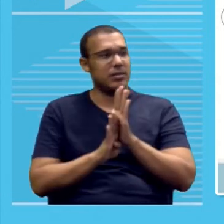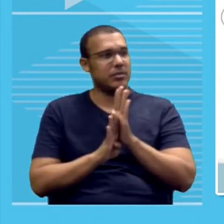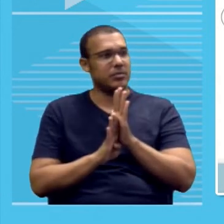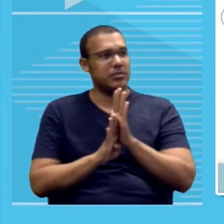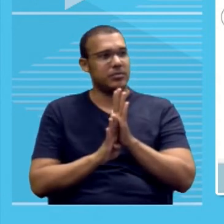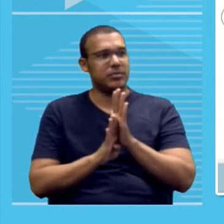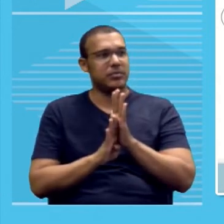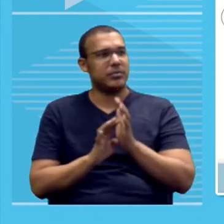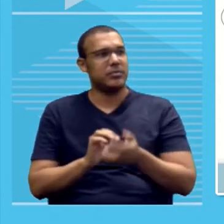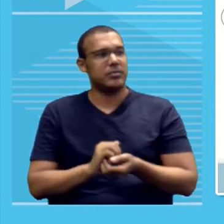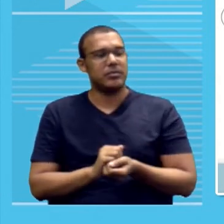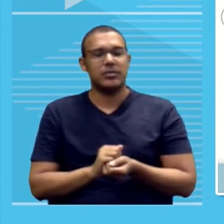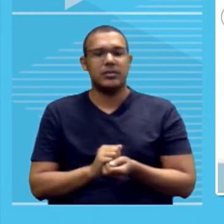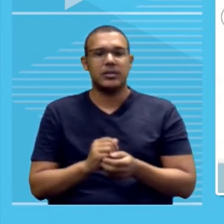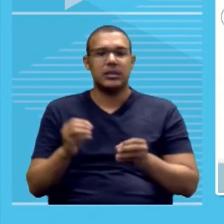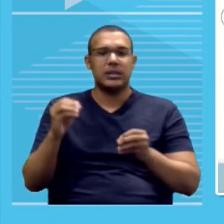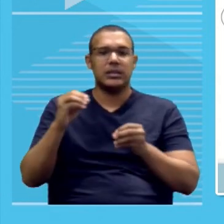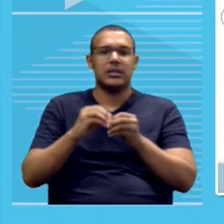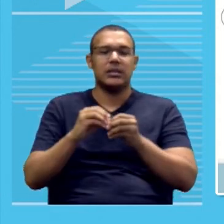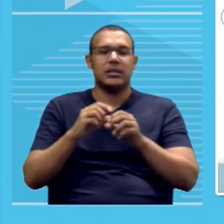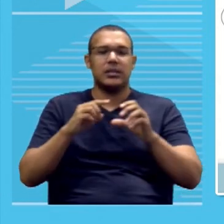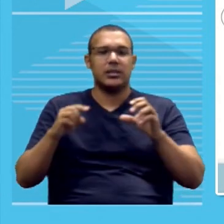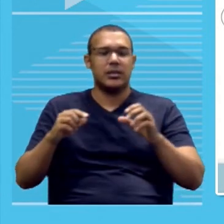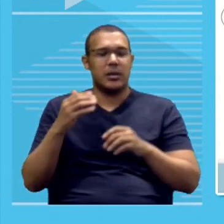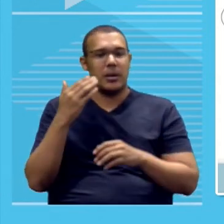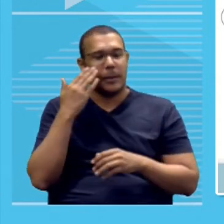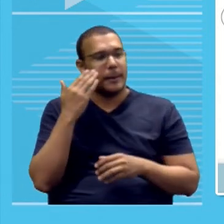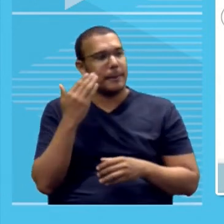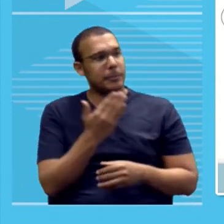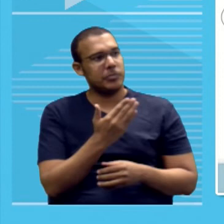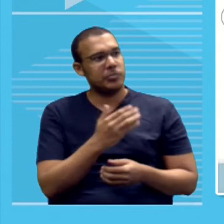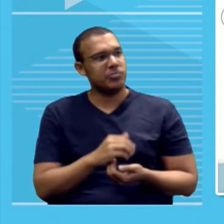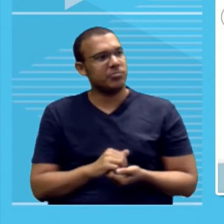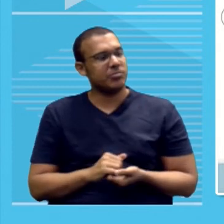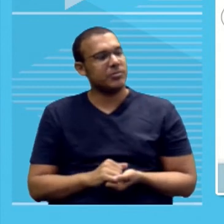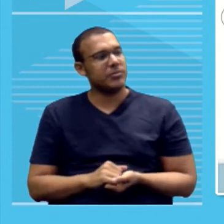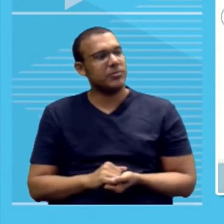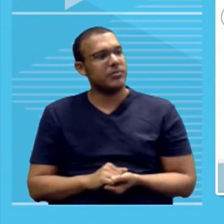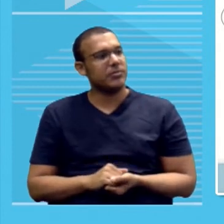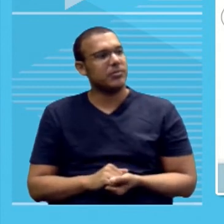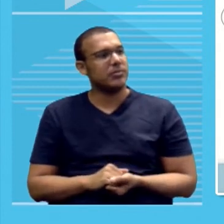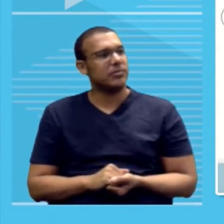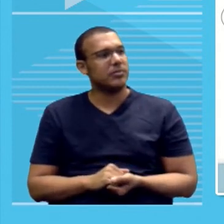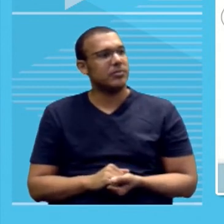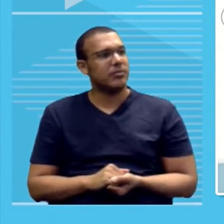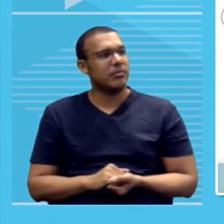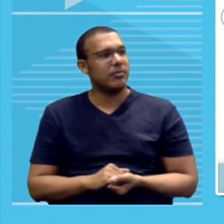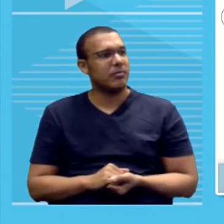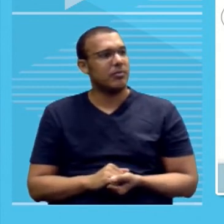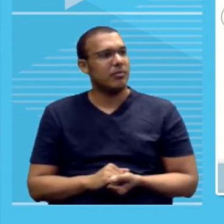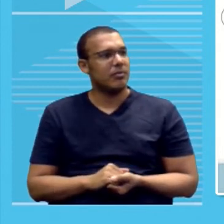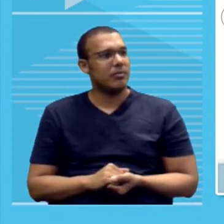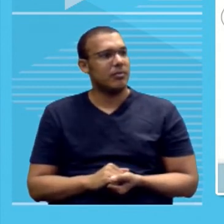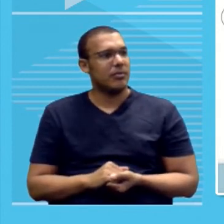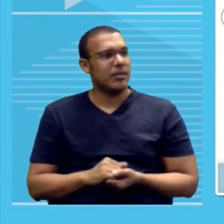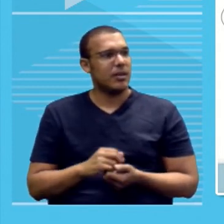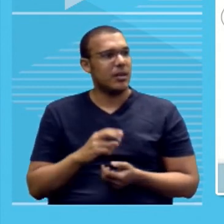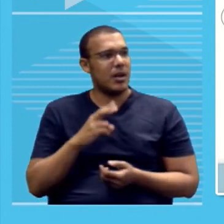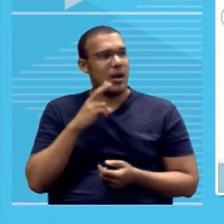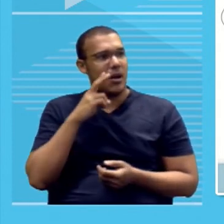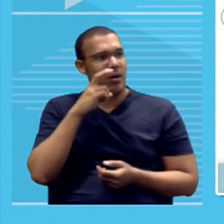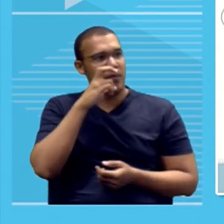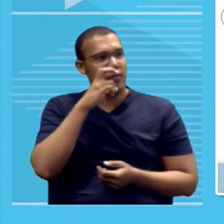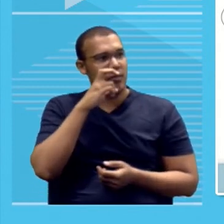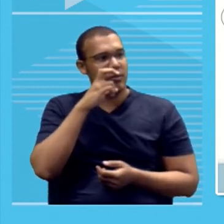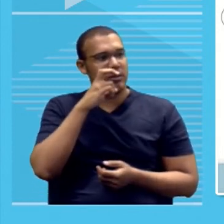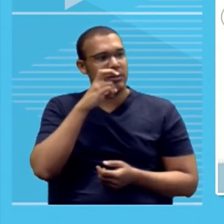ser representados em circuitos como o esquema a seguir. Você tem uma força eletromotriz, que é essa força que faz com que o